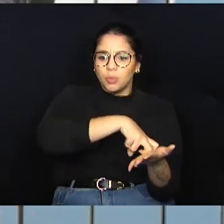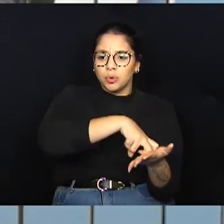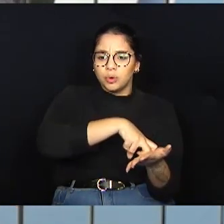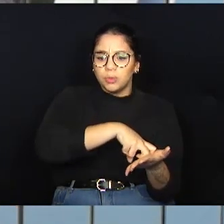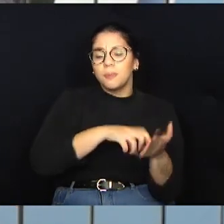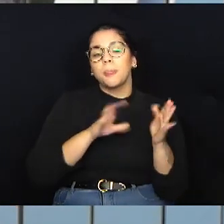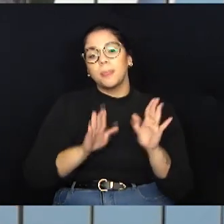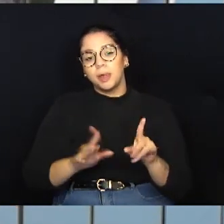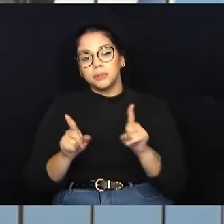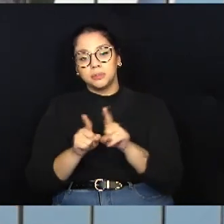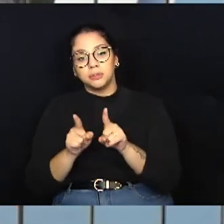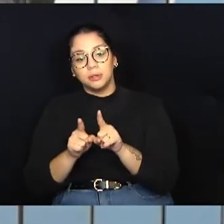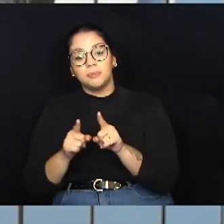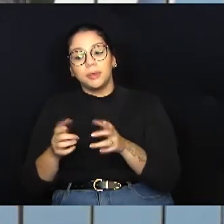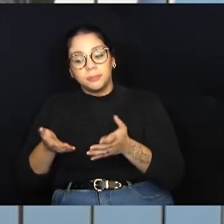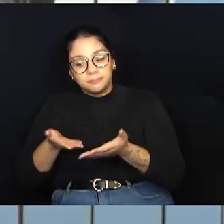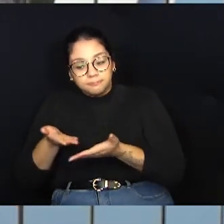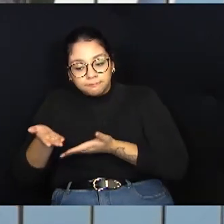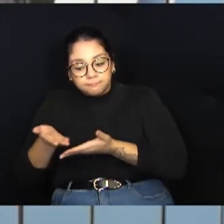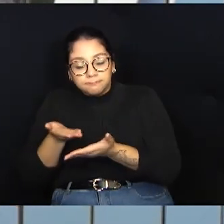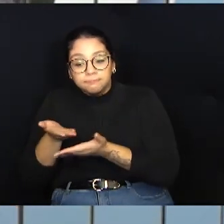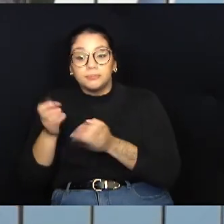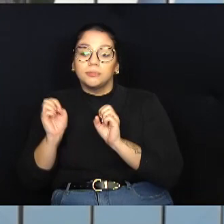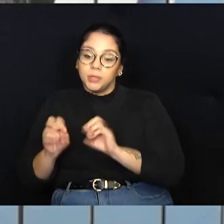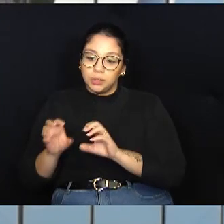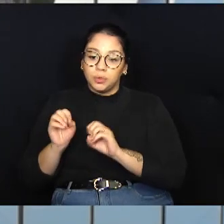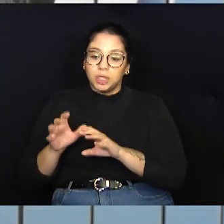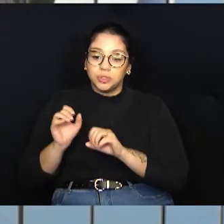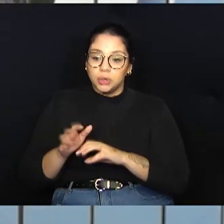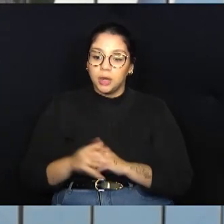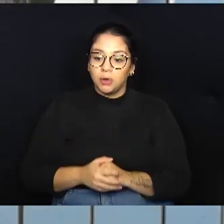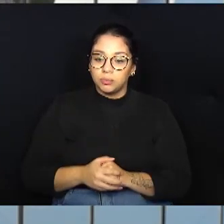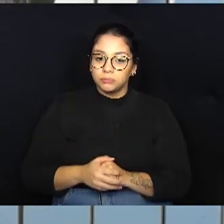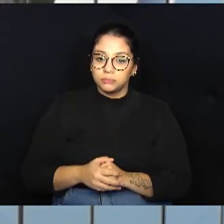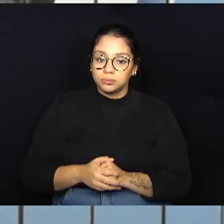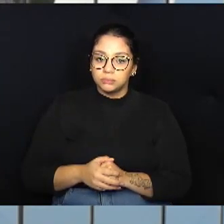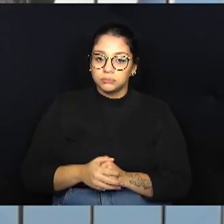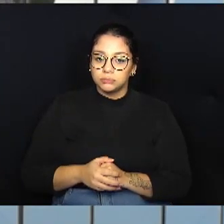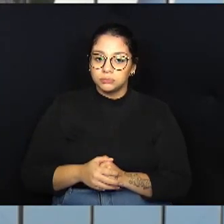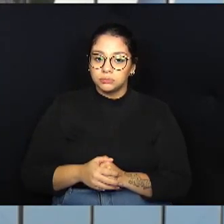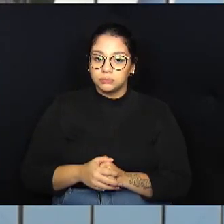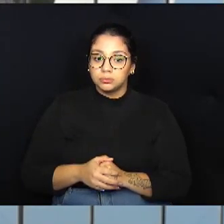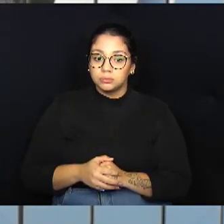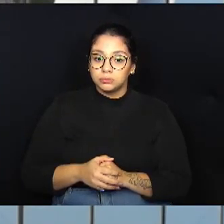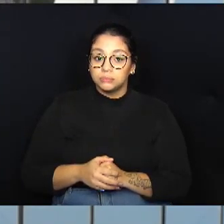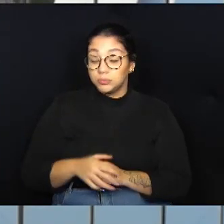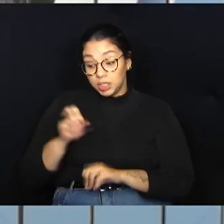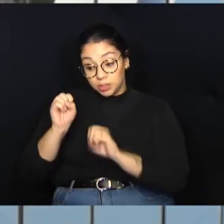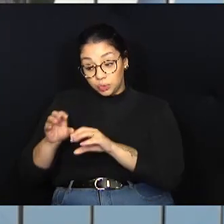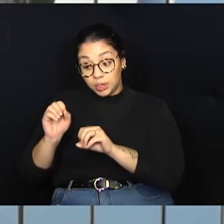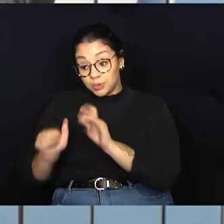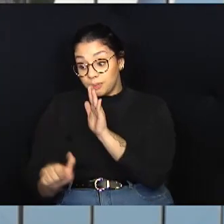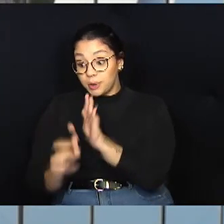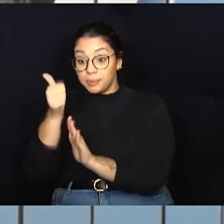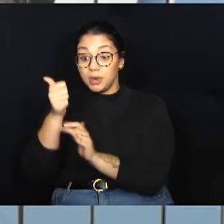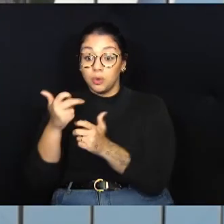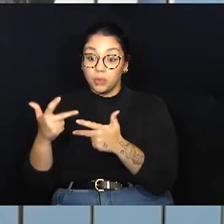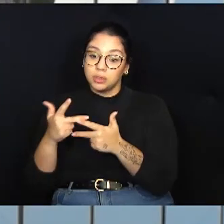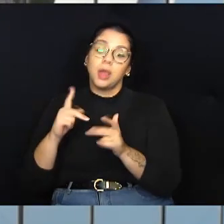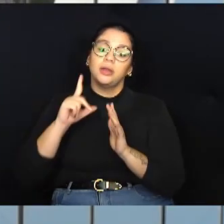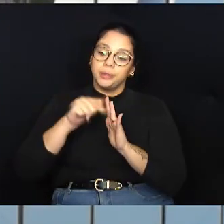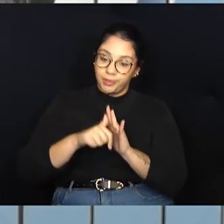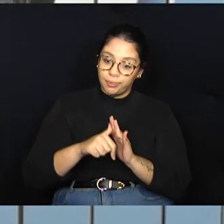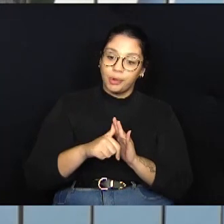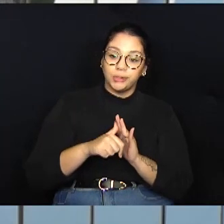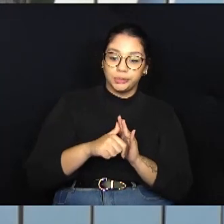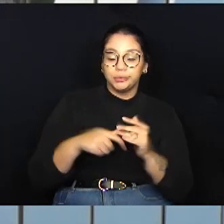também um trabalho educacional. A educação aí, ela é a primeira resposta. E depois, obviamente,